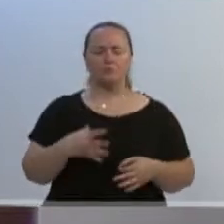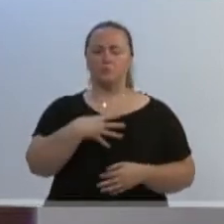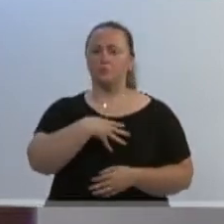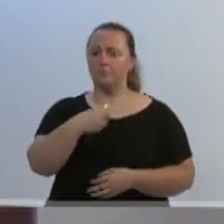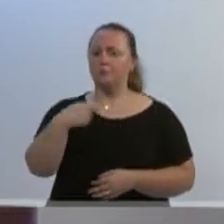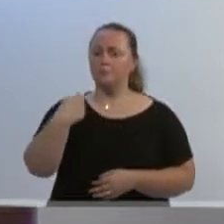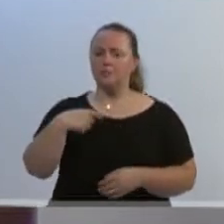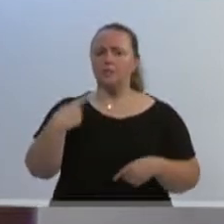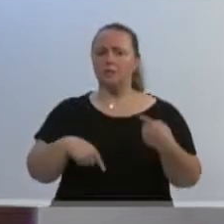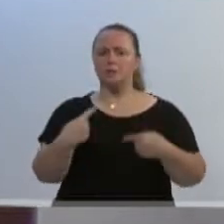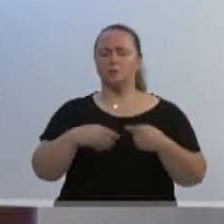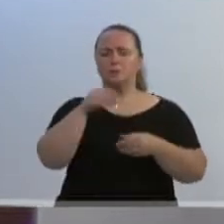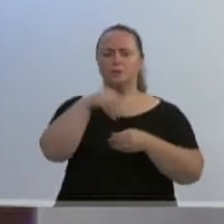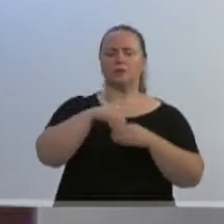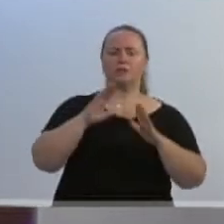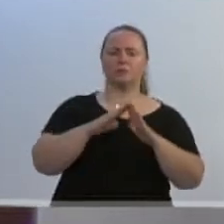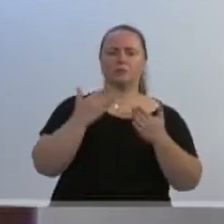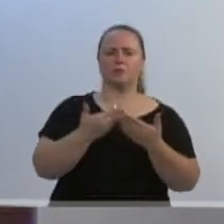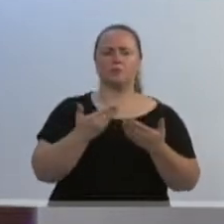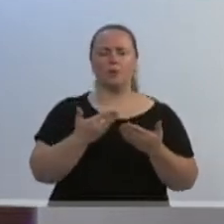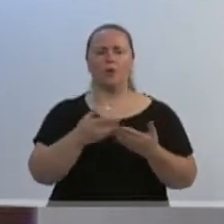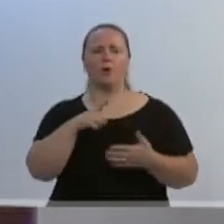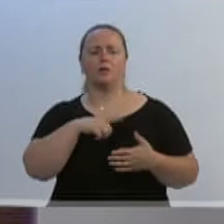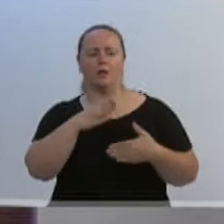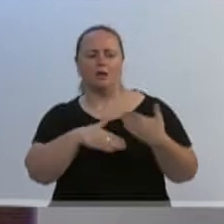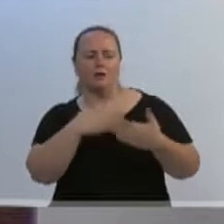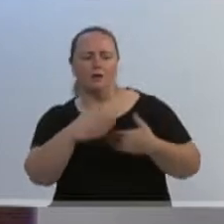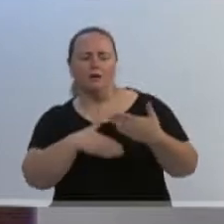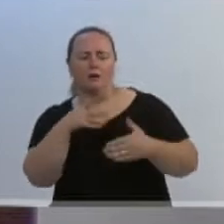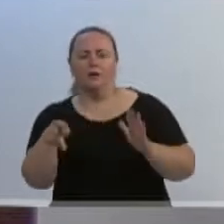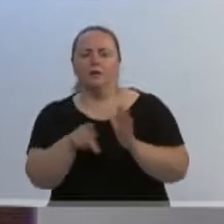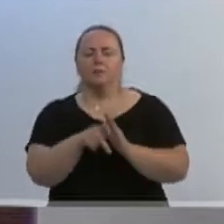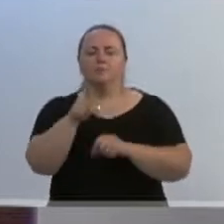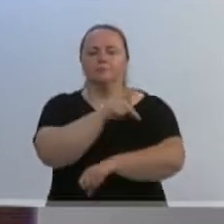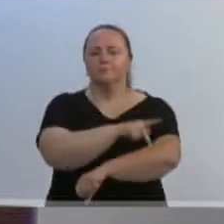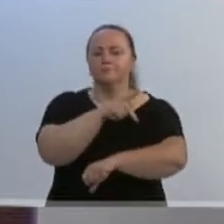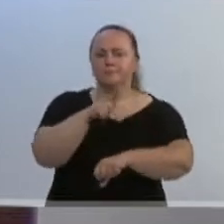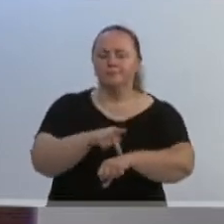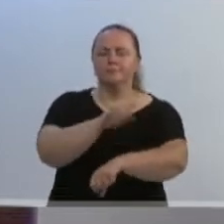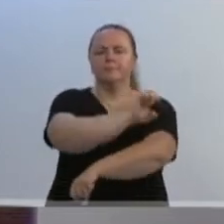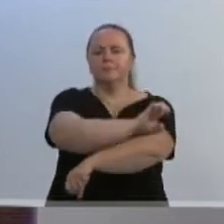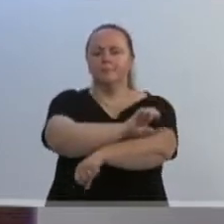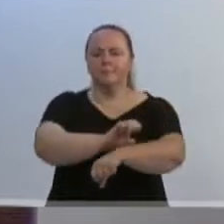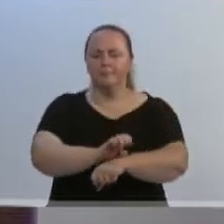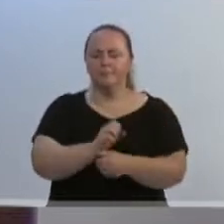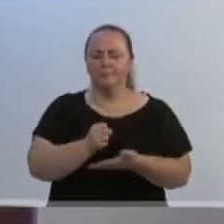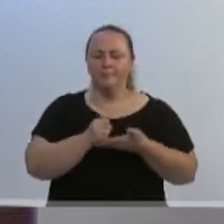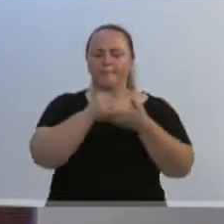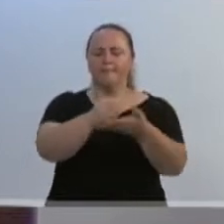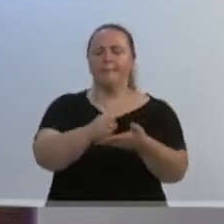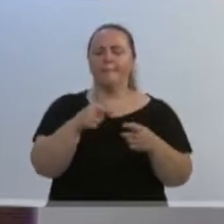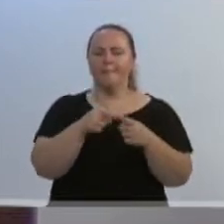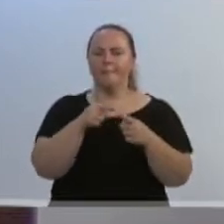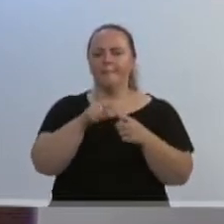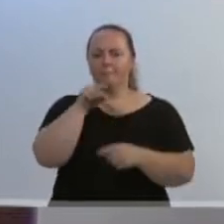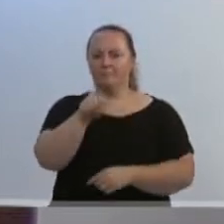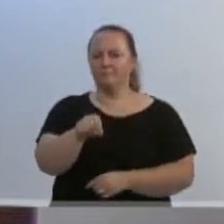na escola, eles estão trabalhando num processo pedagógico, num processo educacional, e apoiamos esse tipo